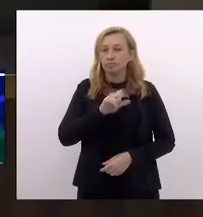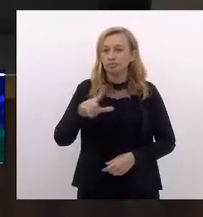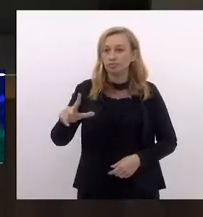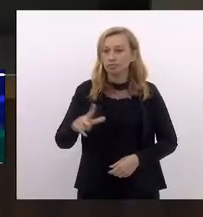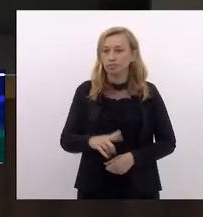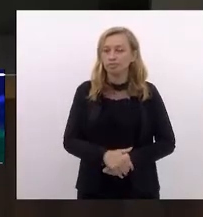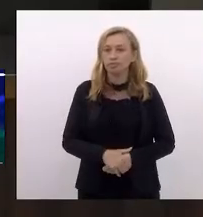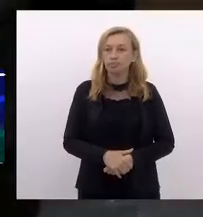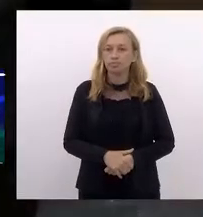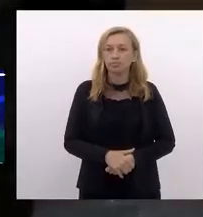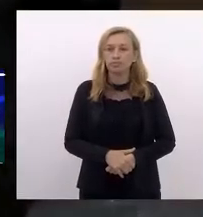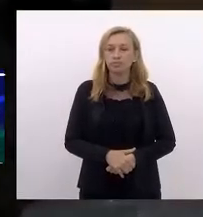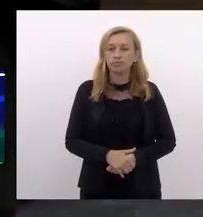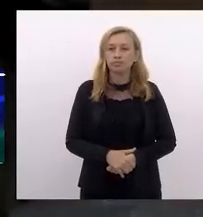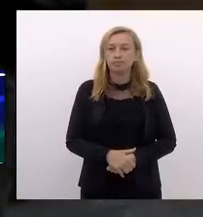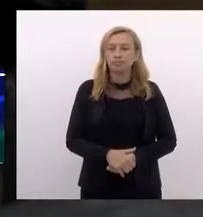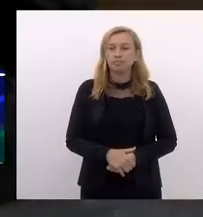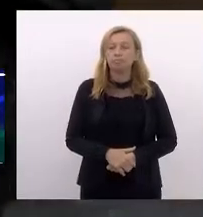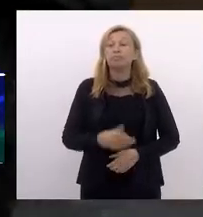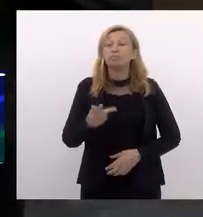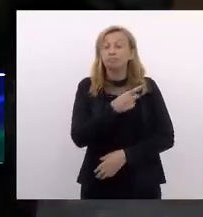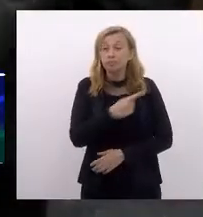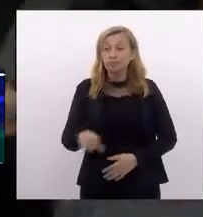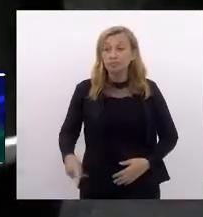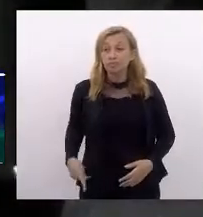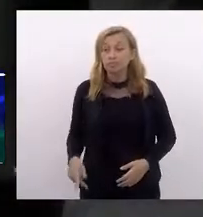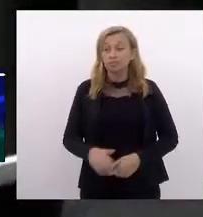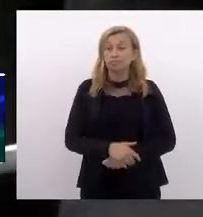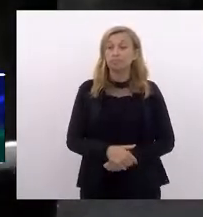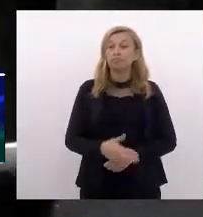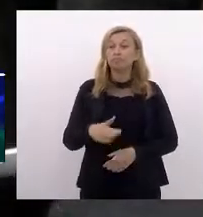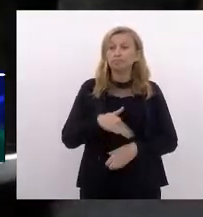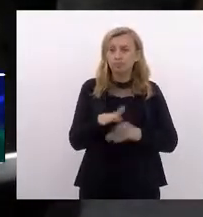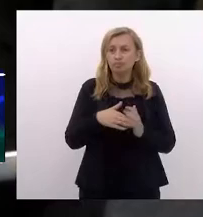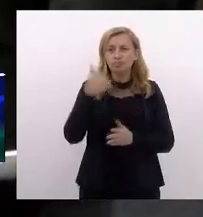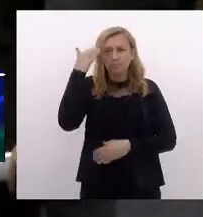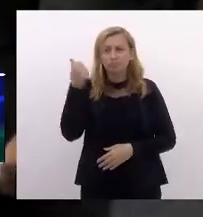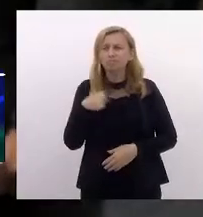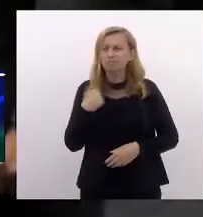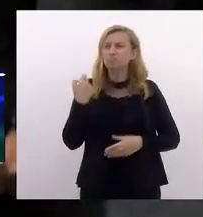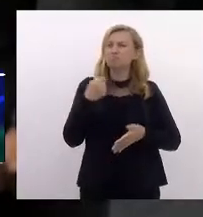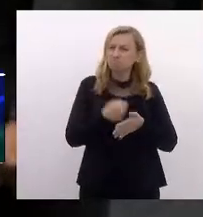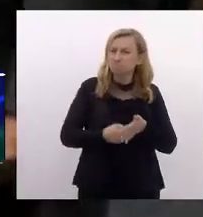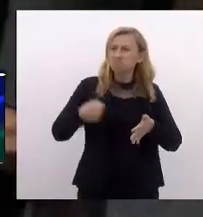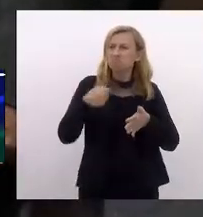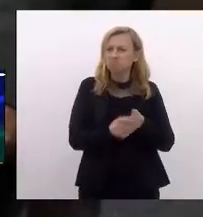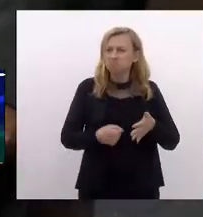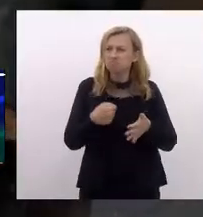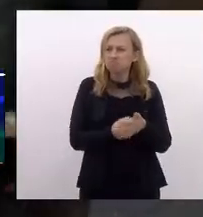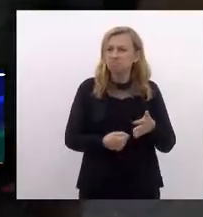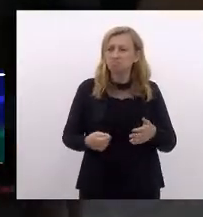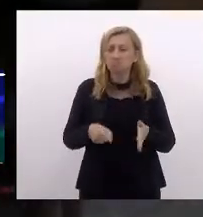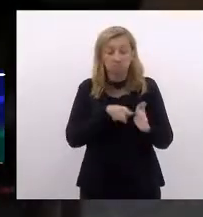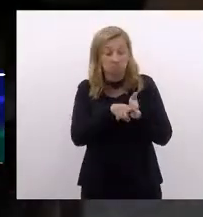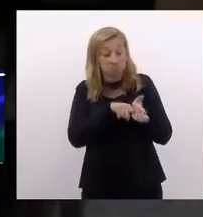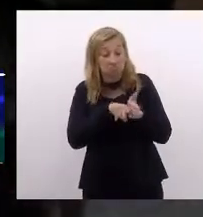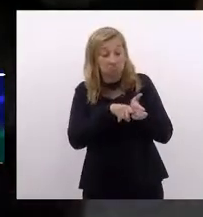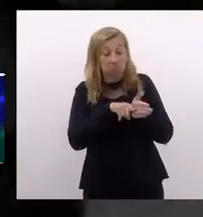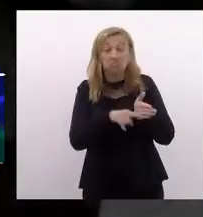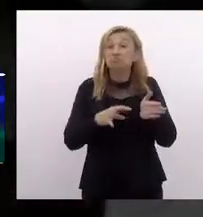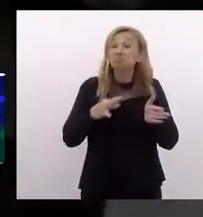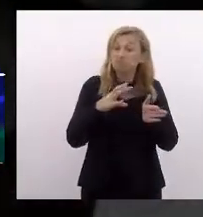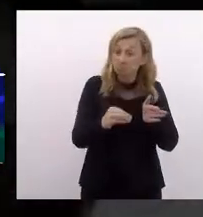Muito obrigado presidente Presidente todo mundo sabe que eu fui incansável e emplacado nas fiscalizações